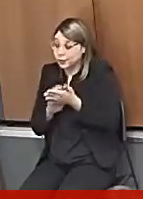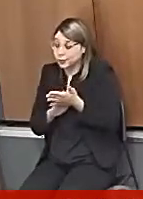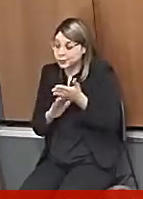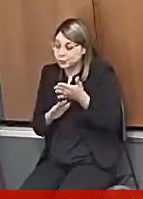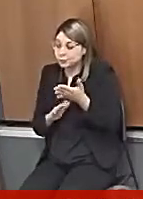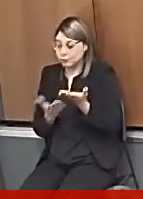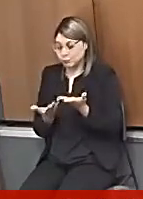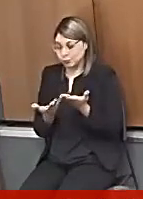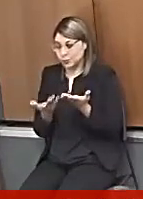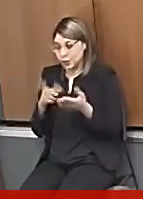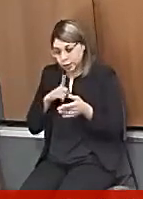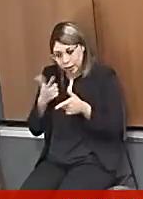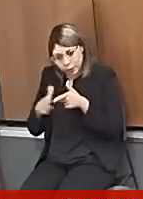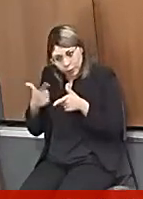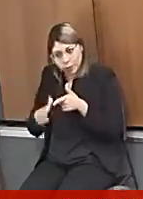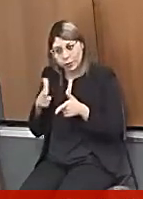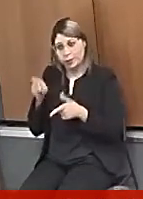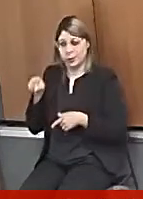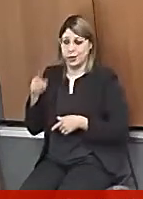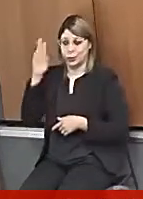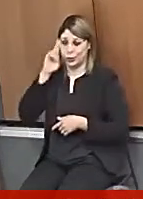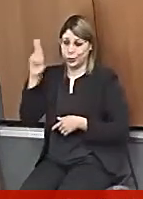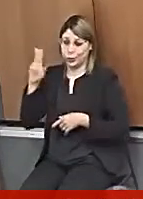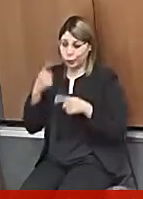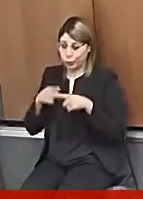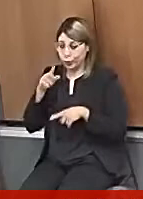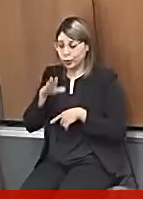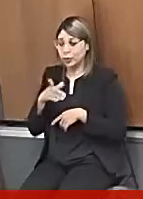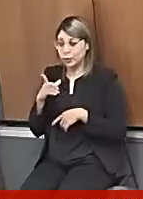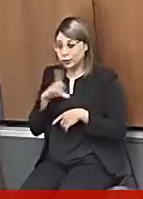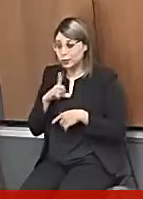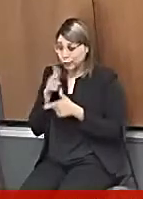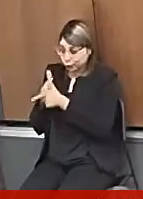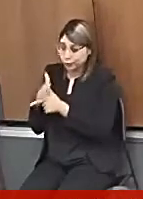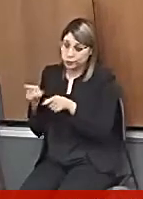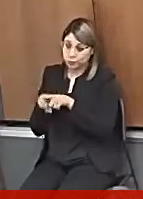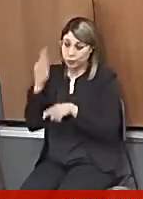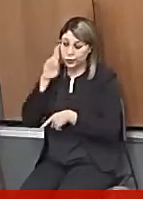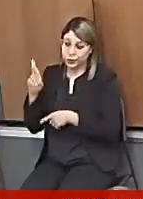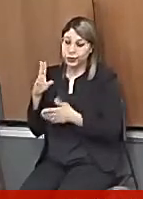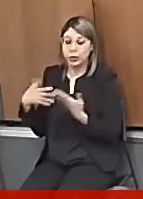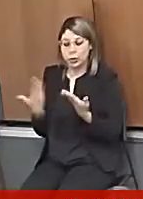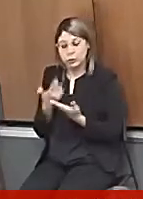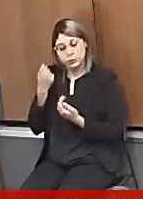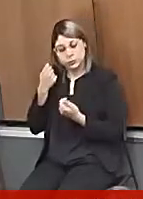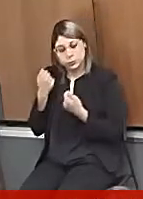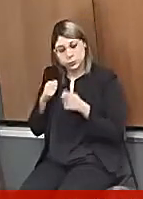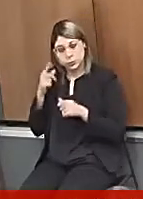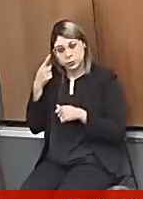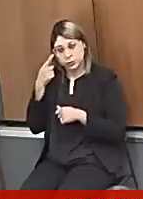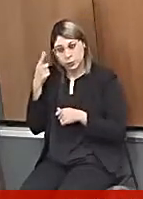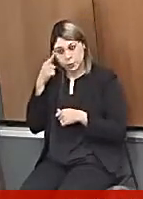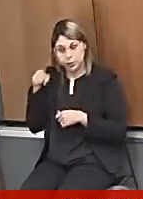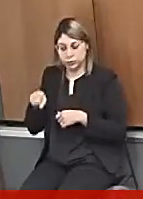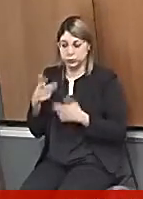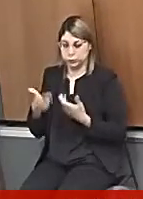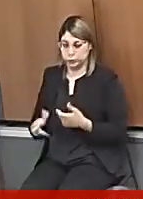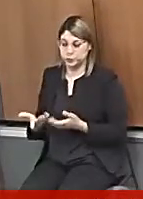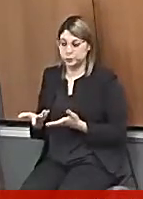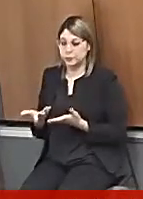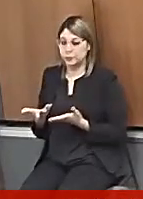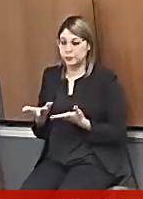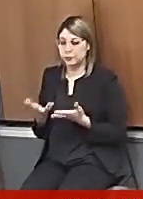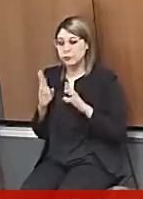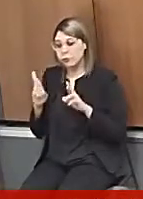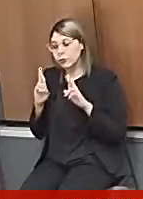isso aí tá dando problema dos diretores porque são chamado atenção também a gente tem que ganhar essa situação e eu espero